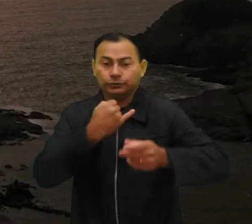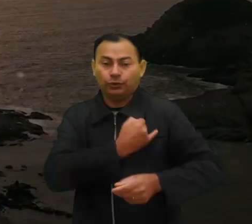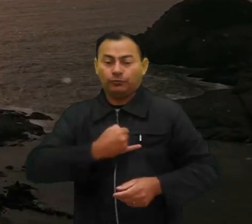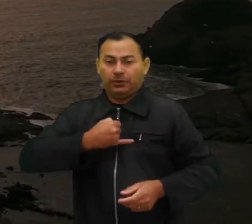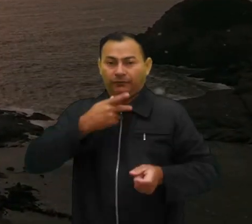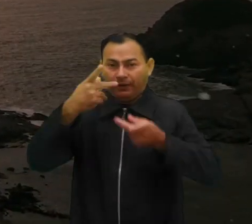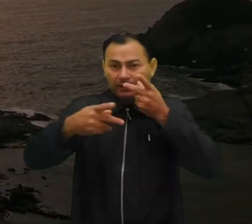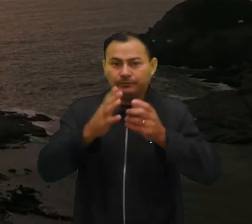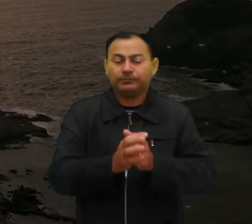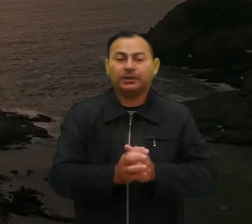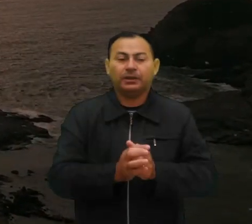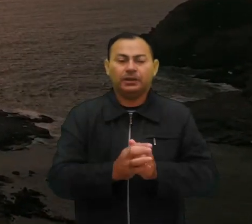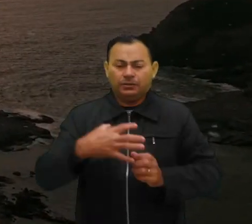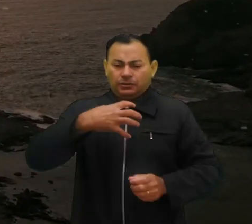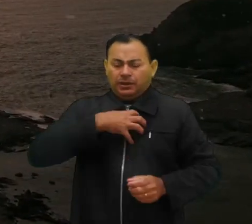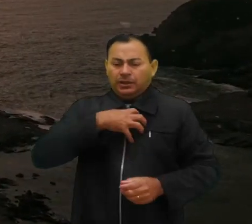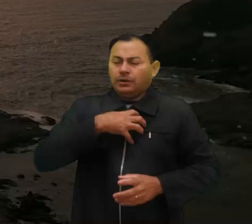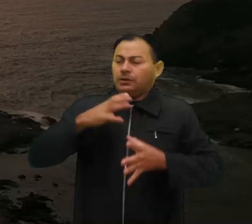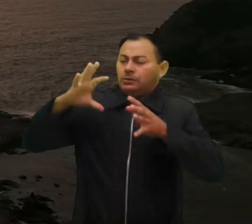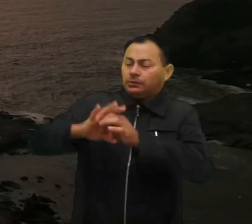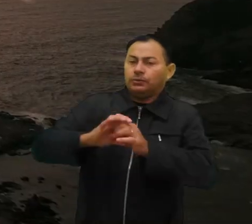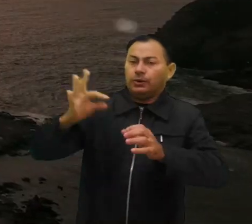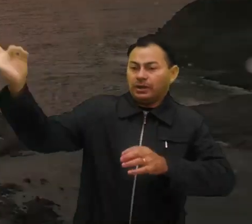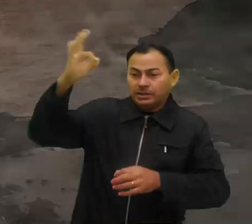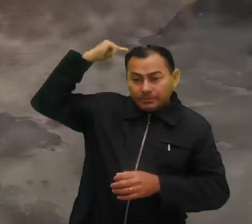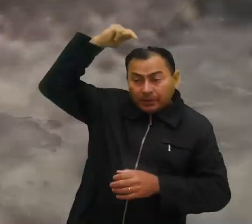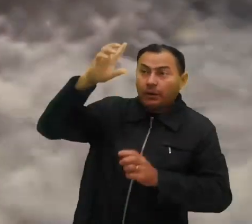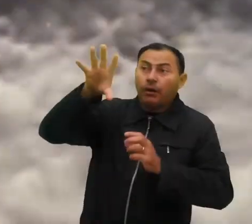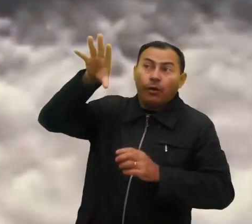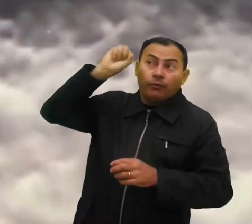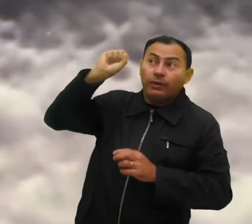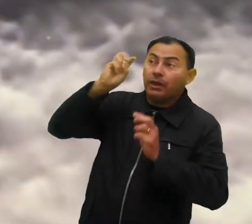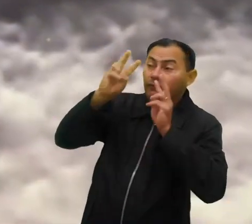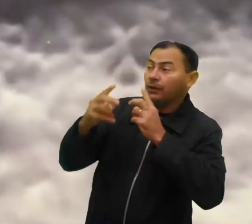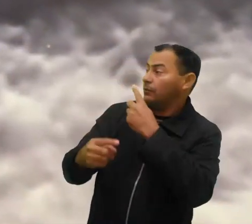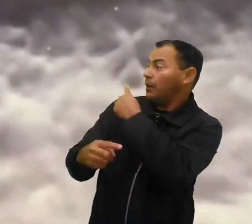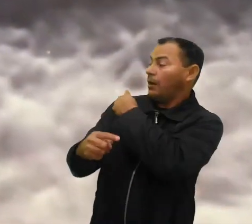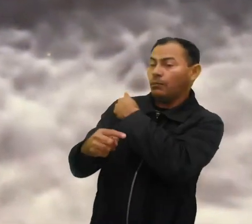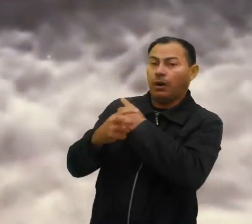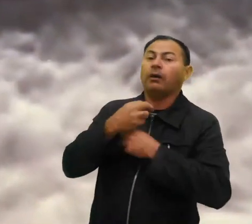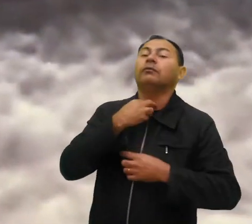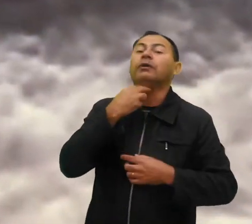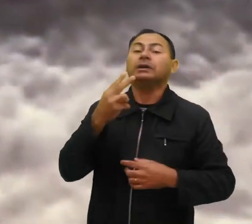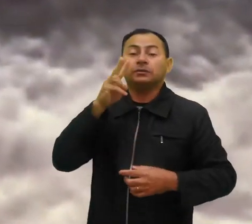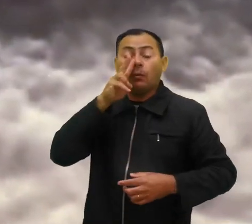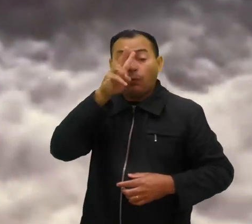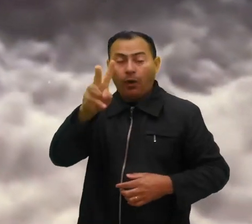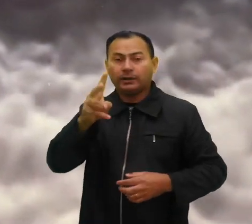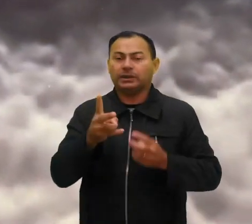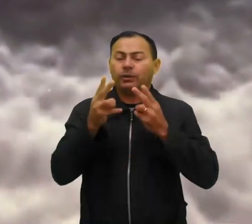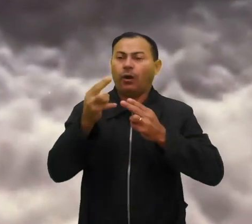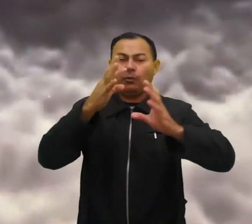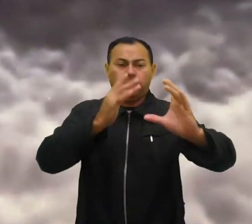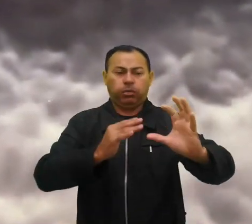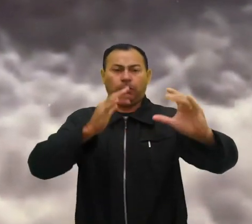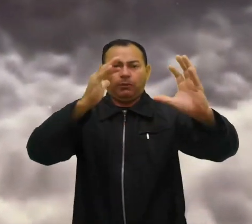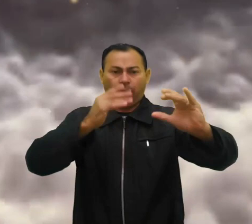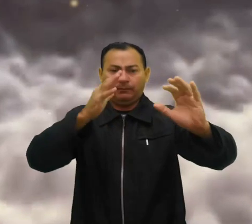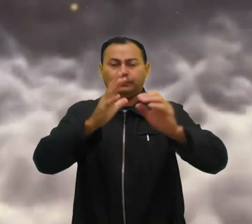João. Achei-me no Espírito. Ouvi por trás de mim uma voz forte, como de